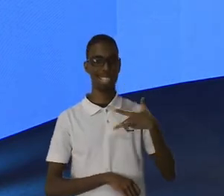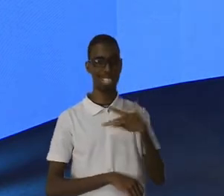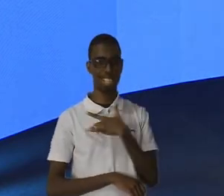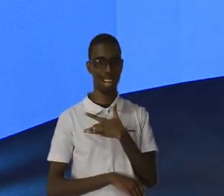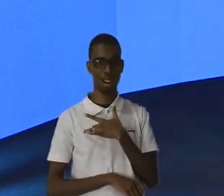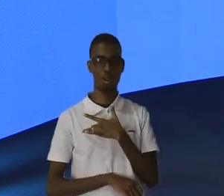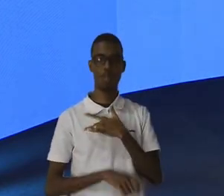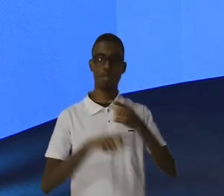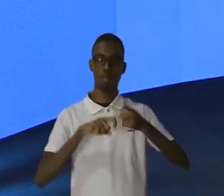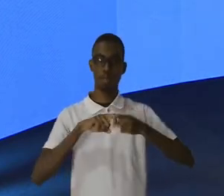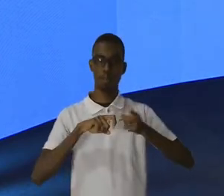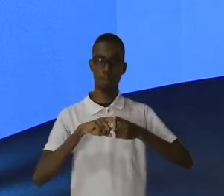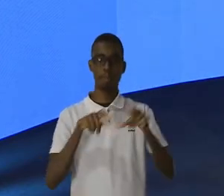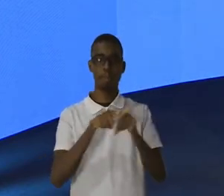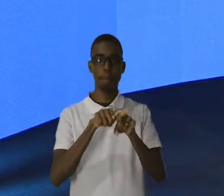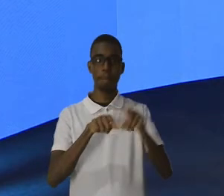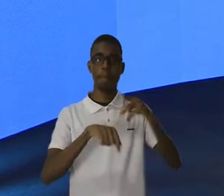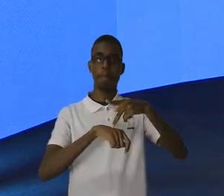em Psicologia.